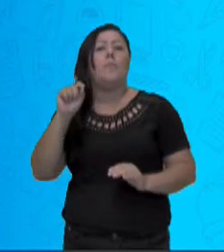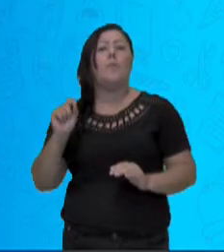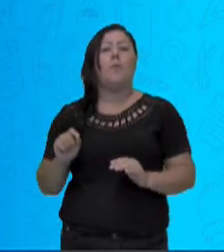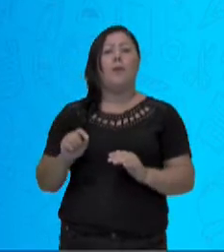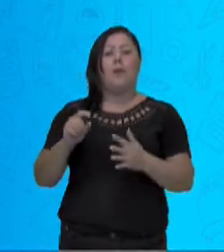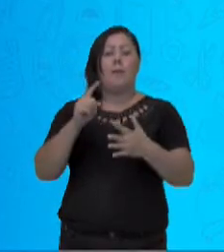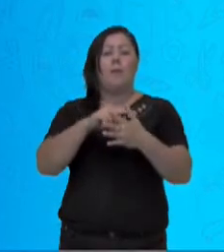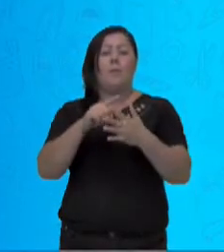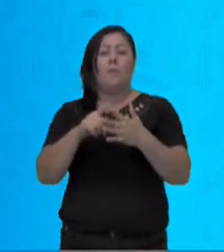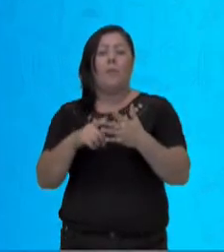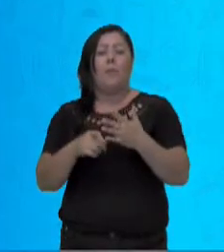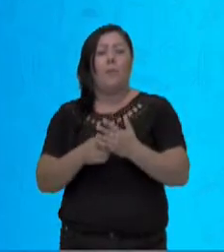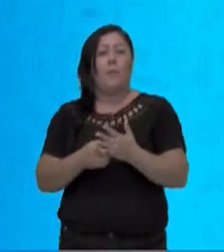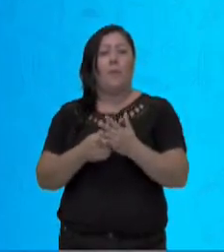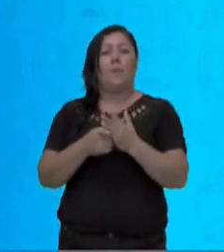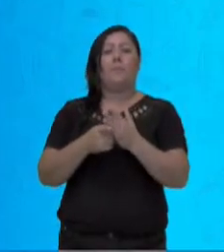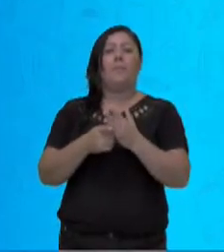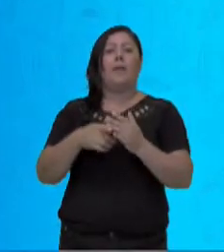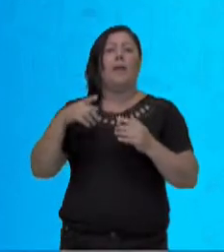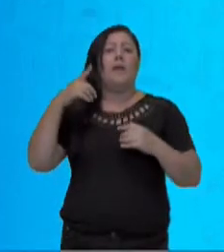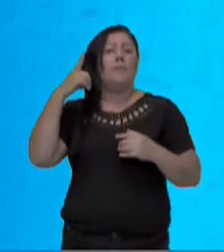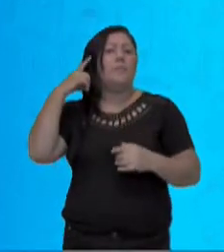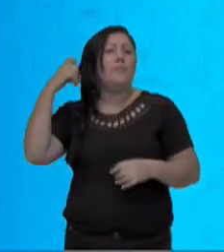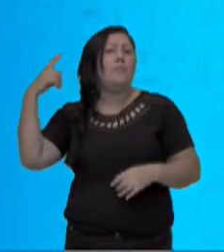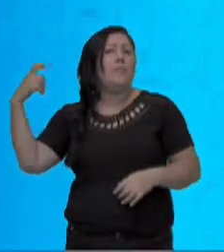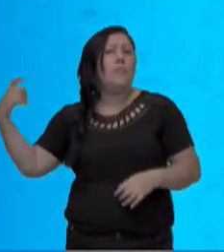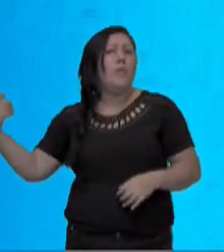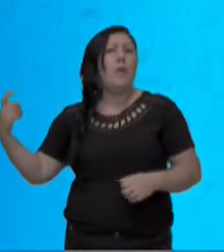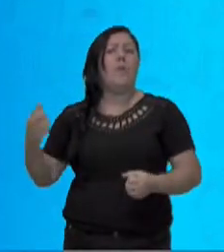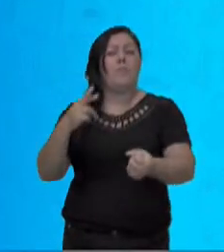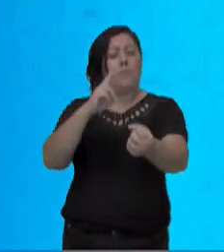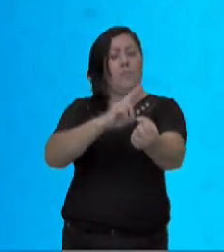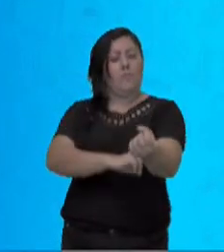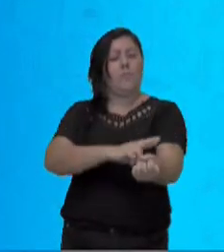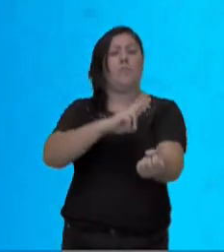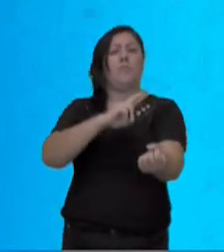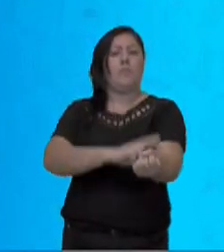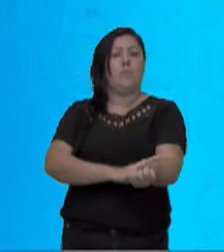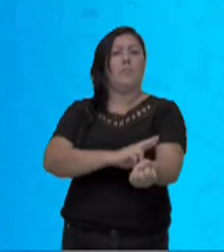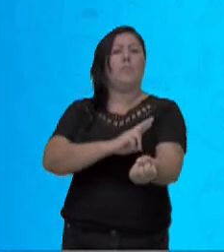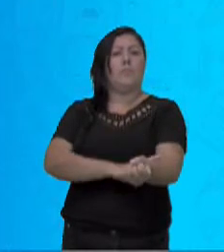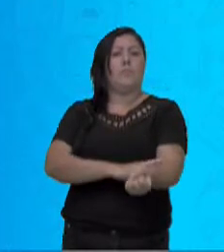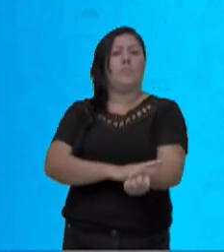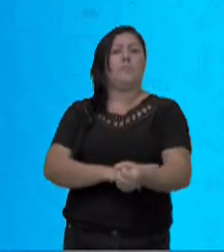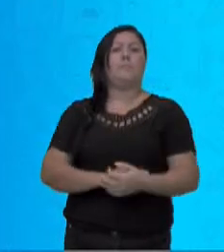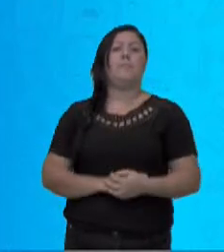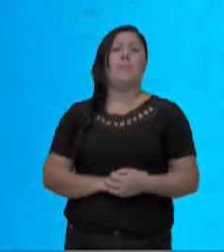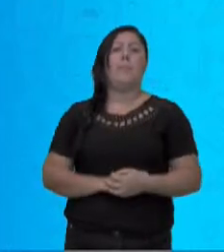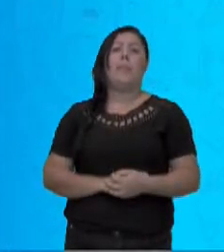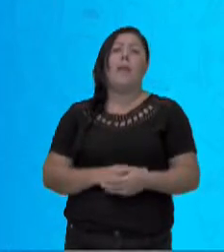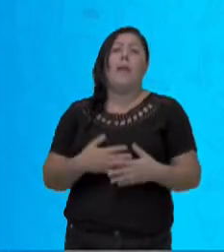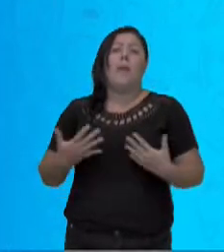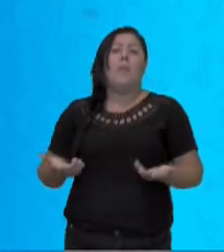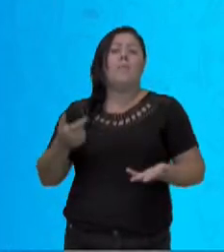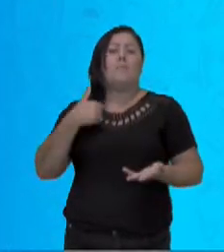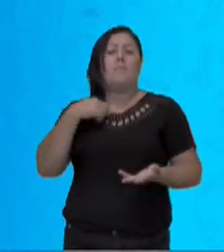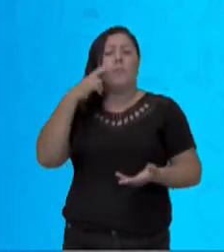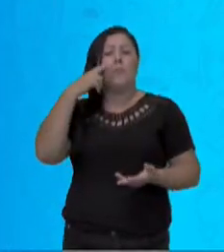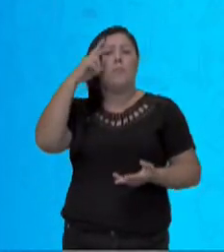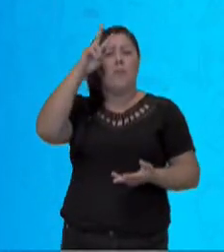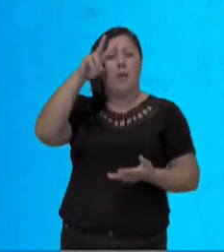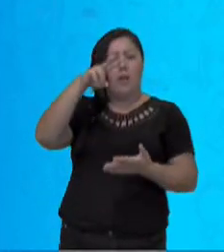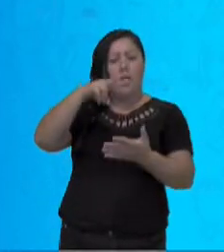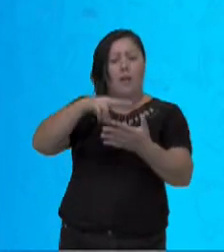rítmicos. Quando eu fiz a leitura, foi necessário que eu tivesse